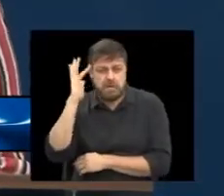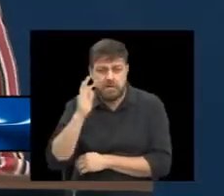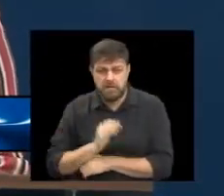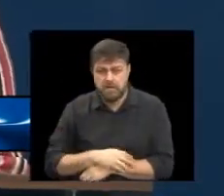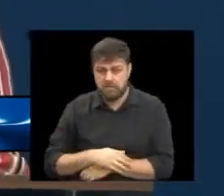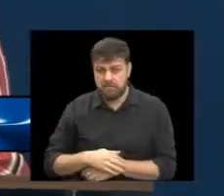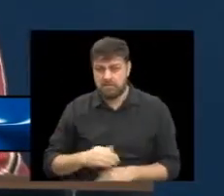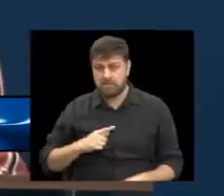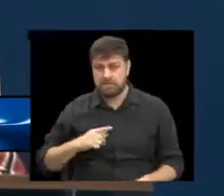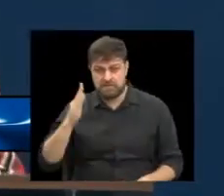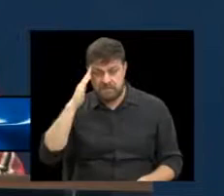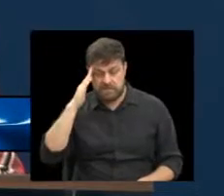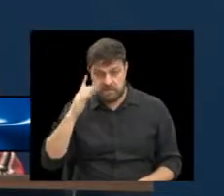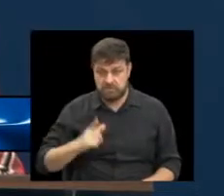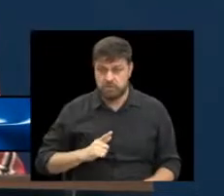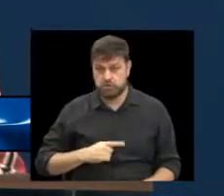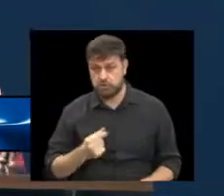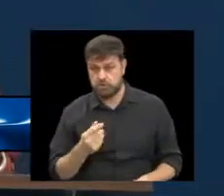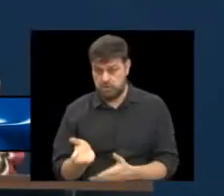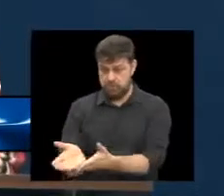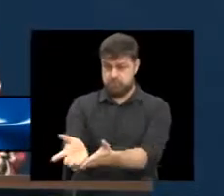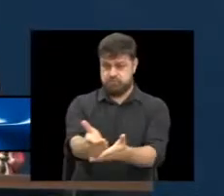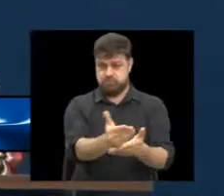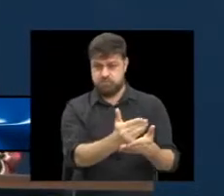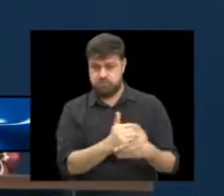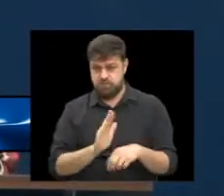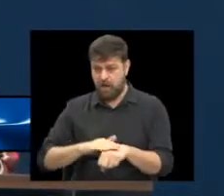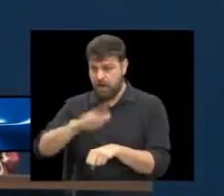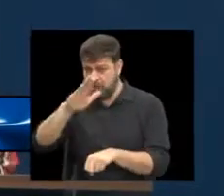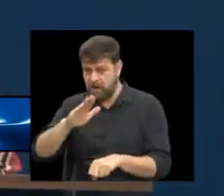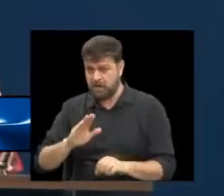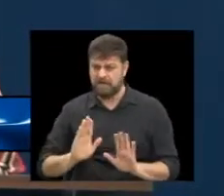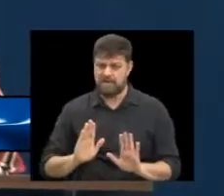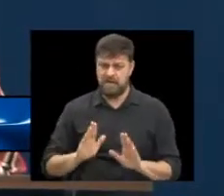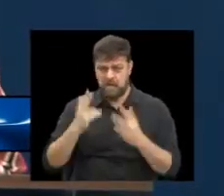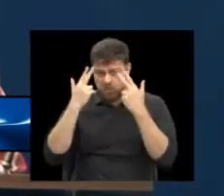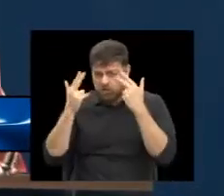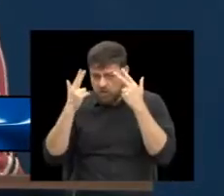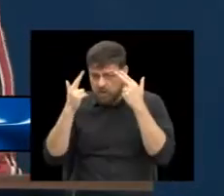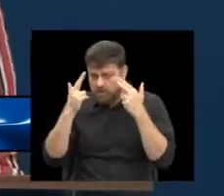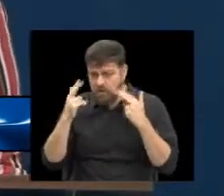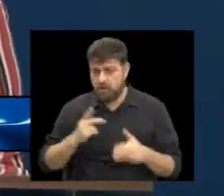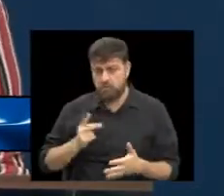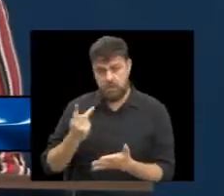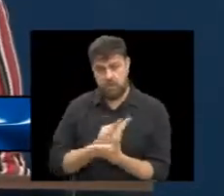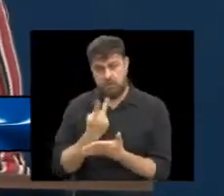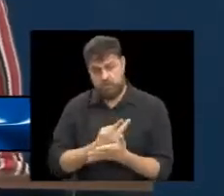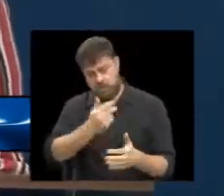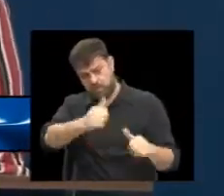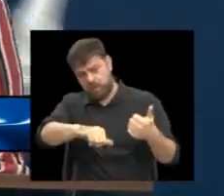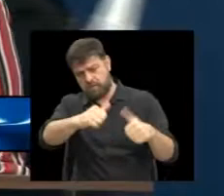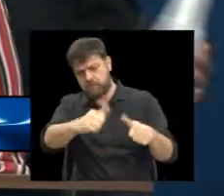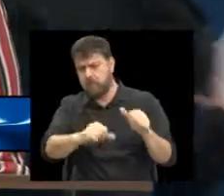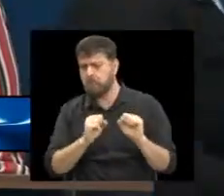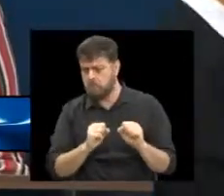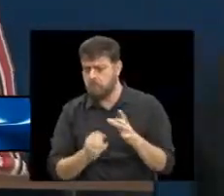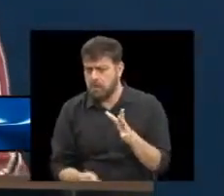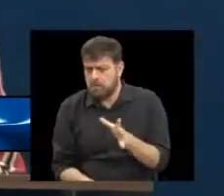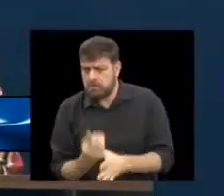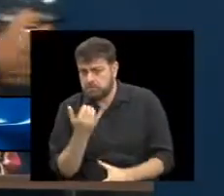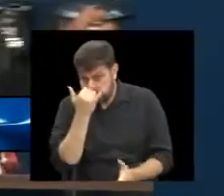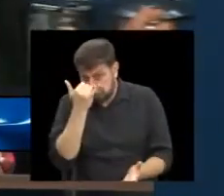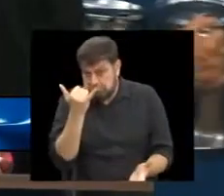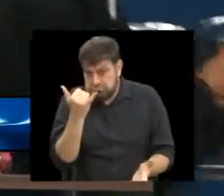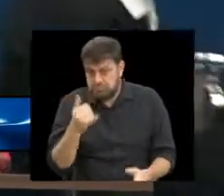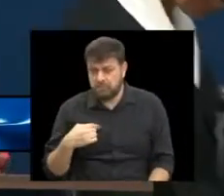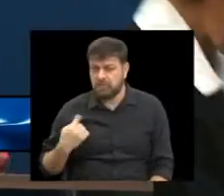muito maior do que ela se realiza. Ora, você pode pensar, é normal, é um erro de análise, pode acontecer. Mas o